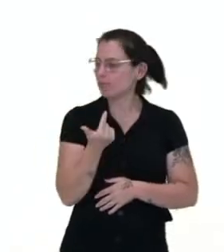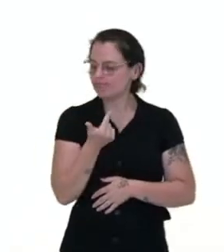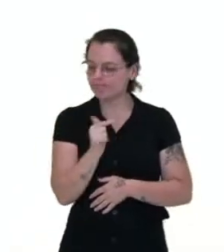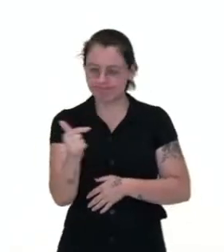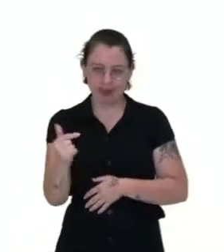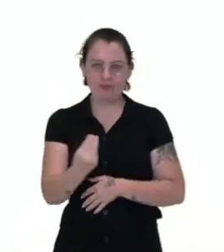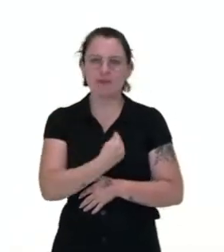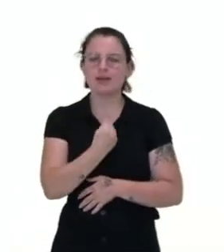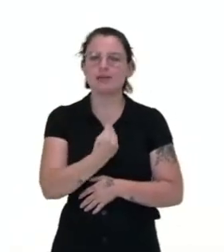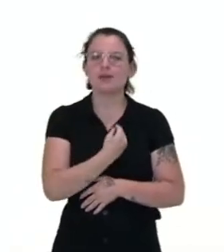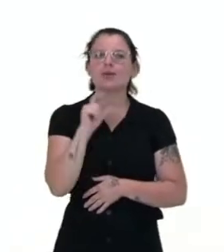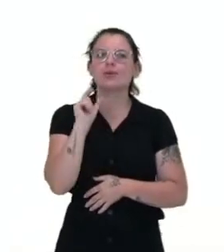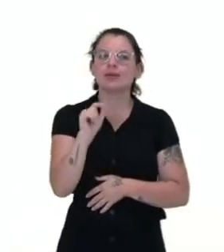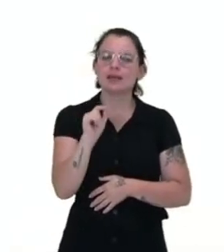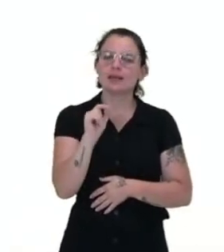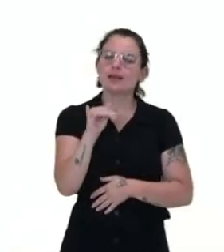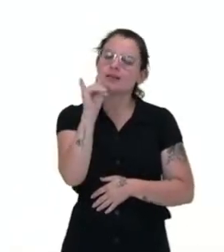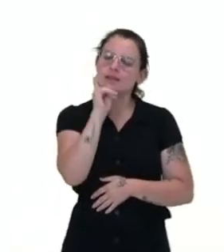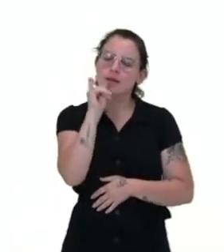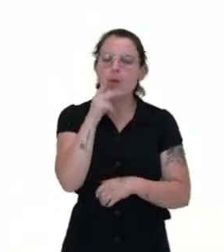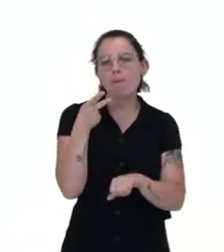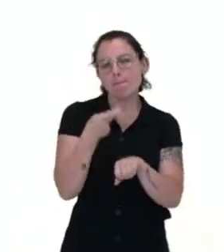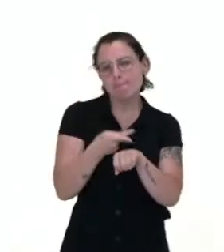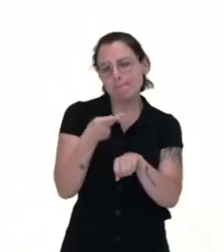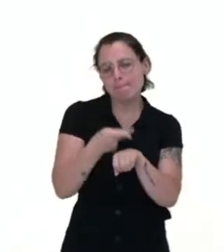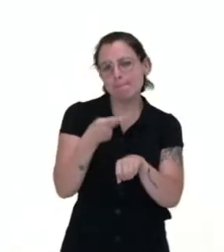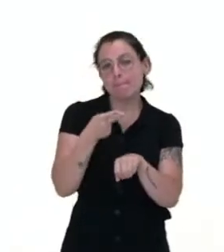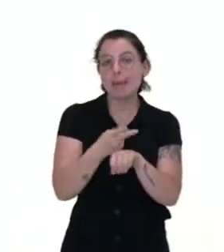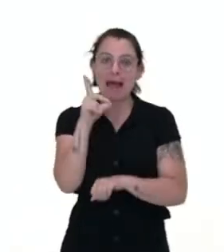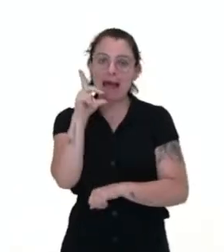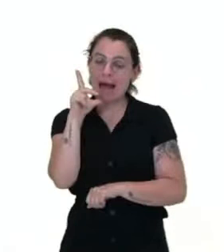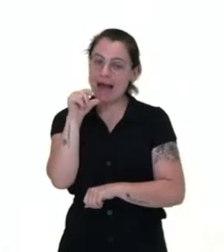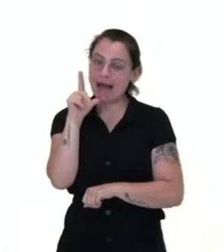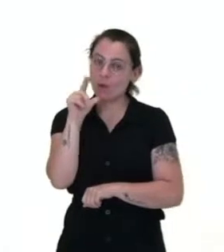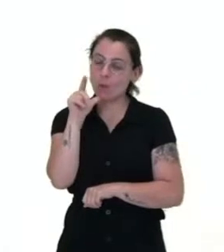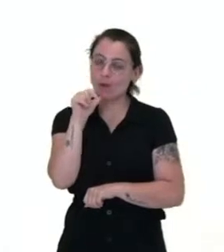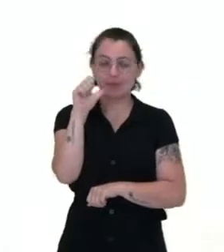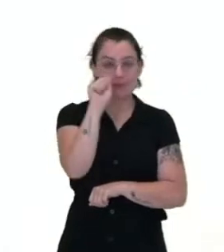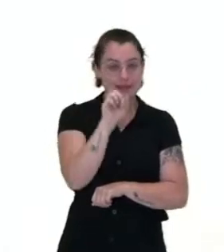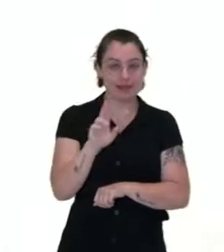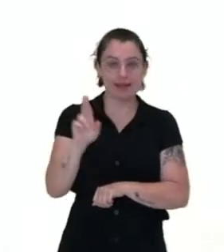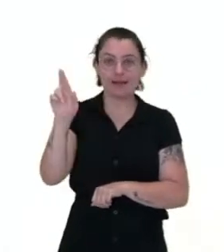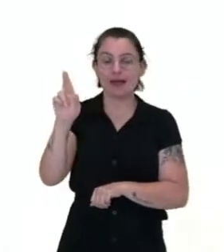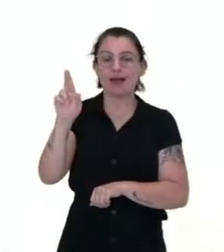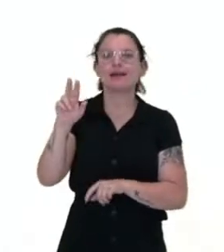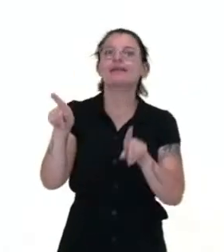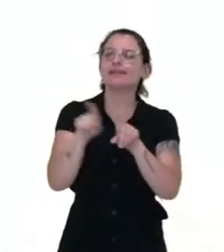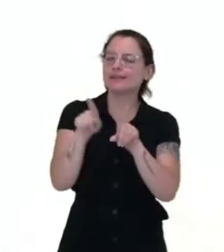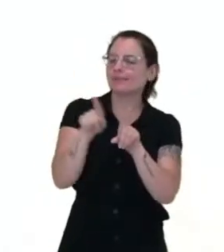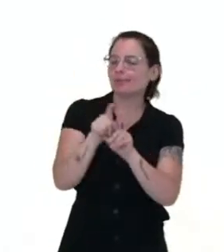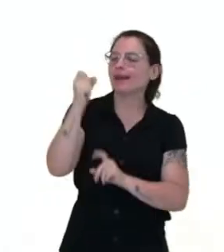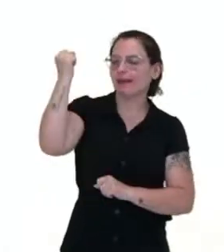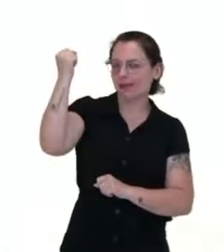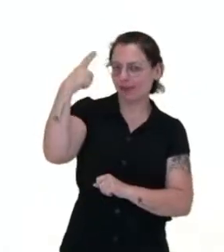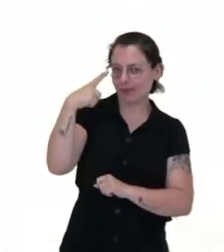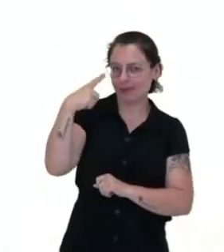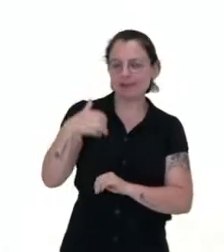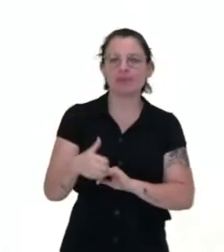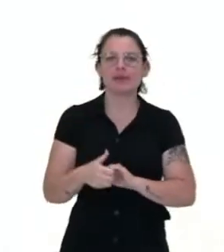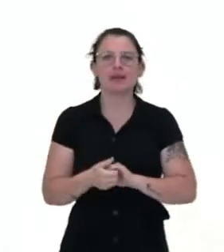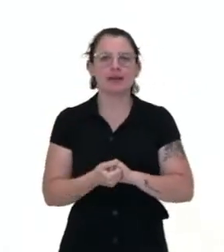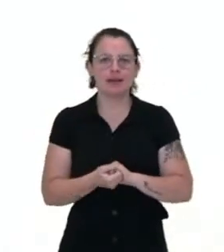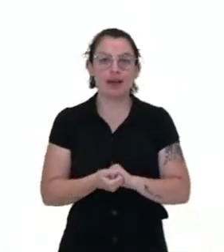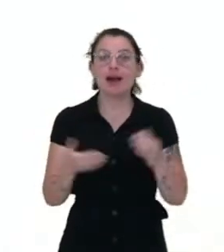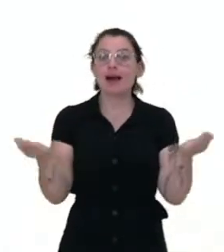vivos são como as rochas, a água, o ar e até a luz do sol. Vamos dar uma olhada